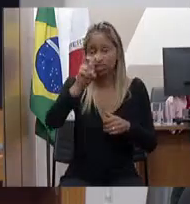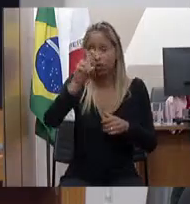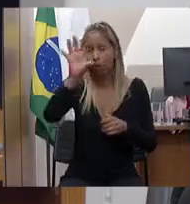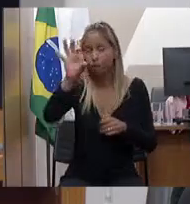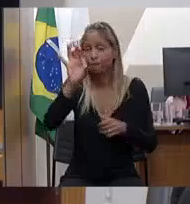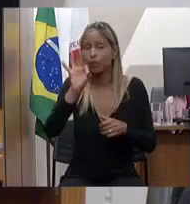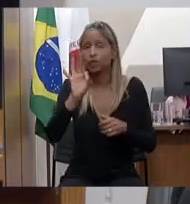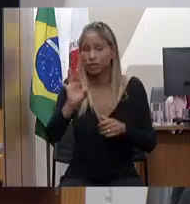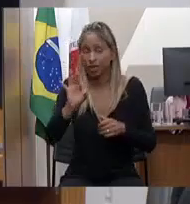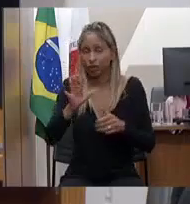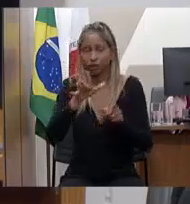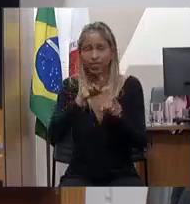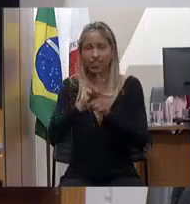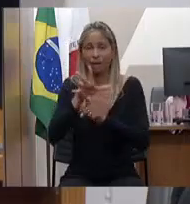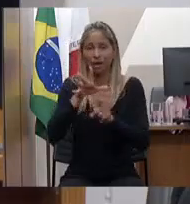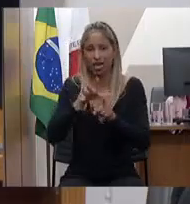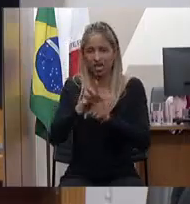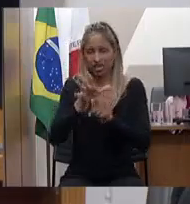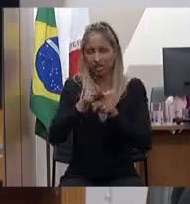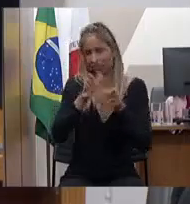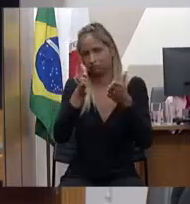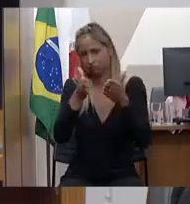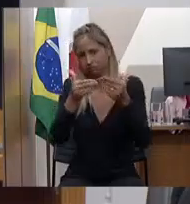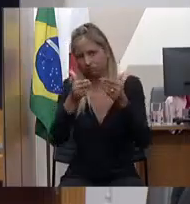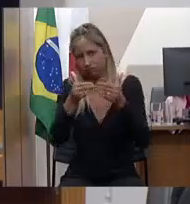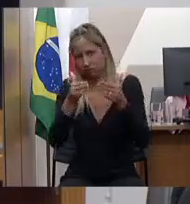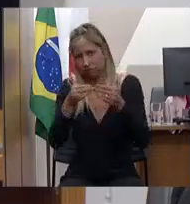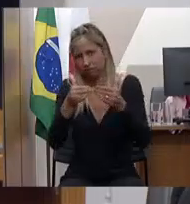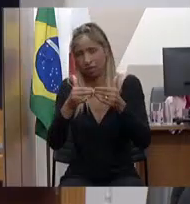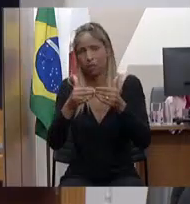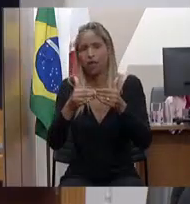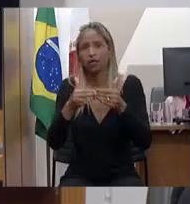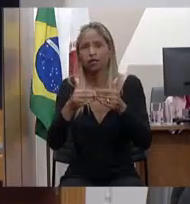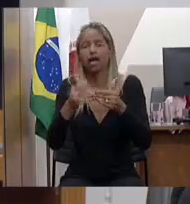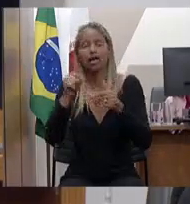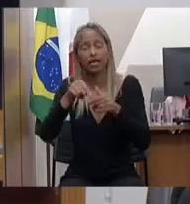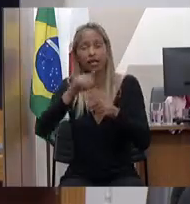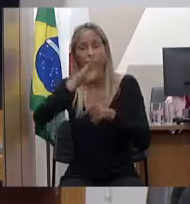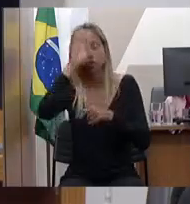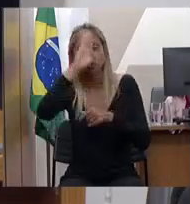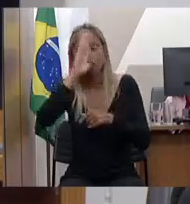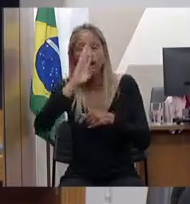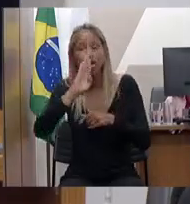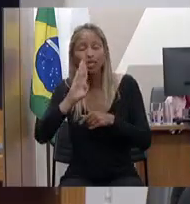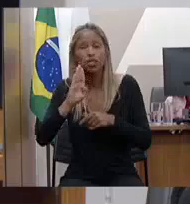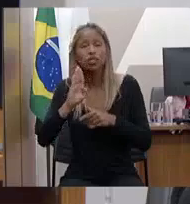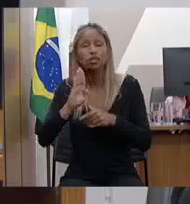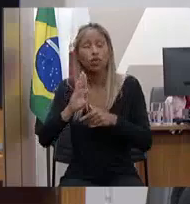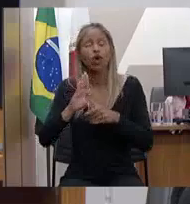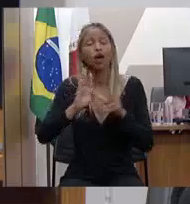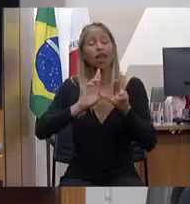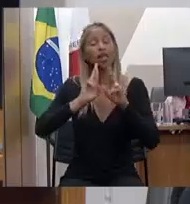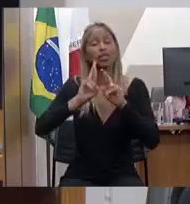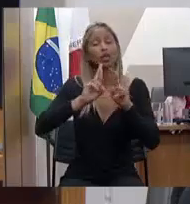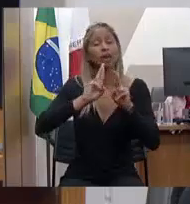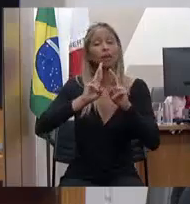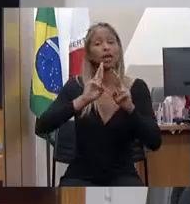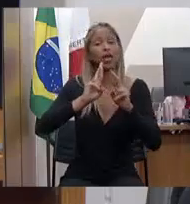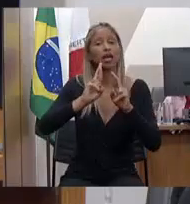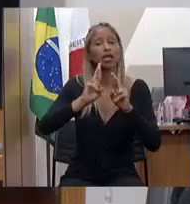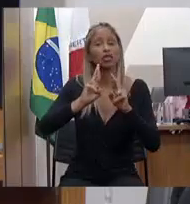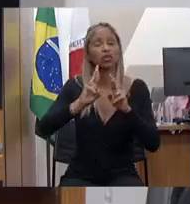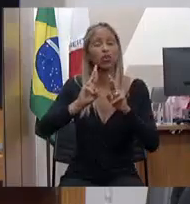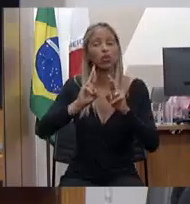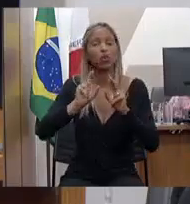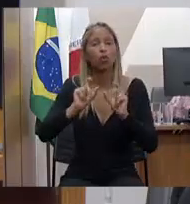da demanda nas atenções primárias no Brasil são relacionados com o